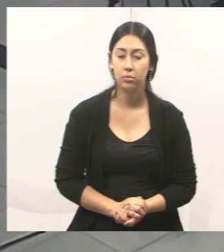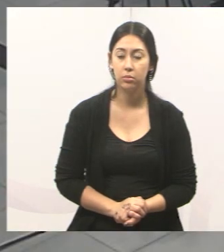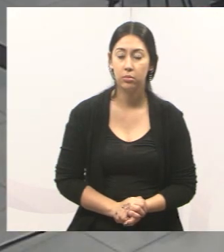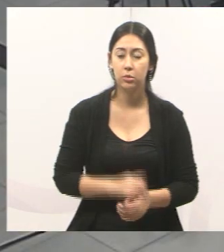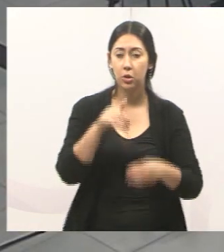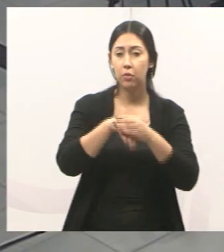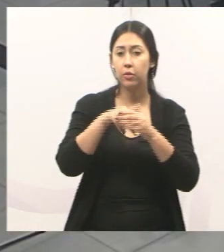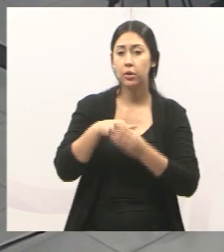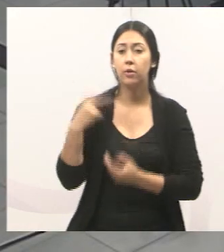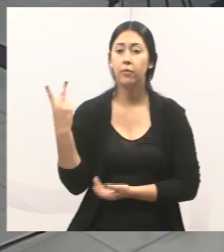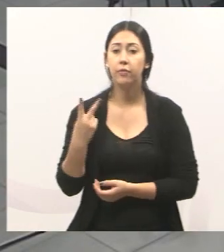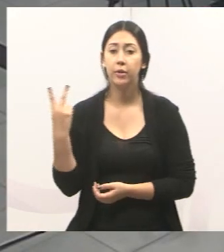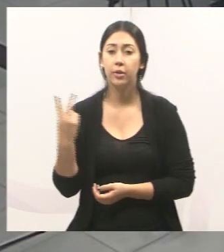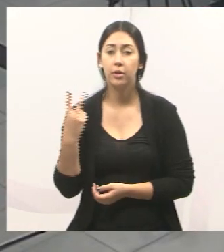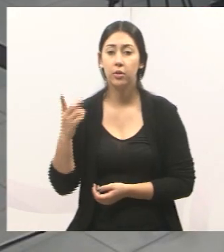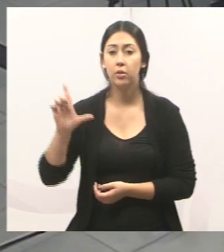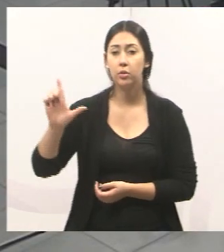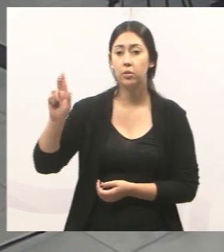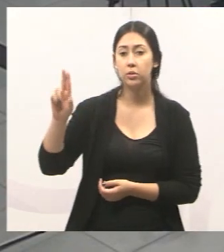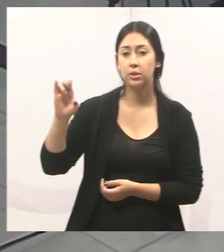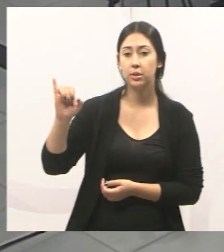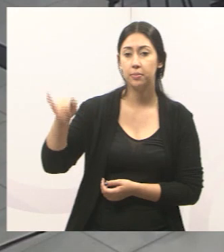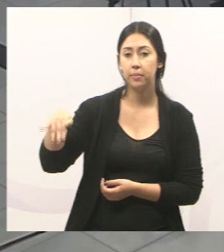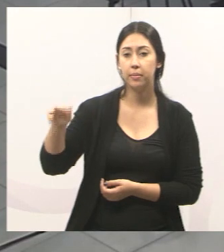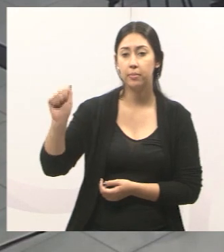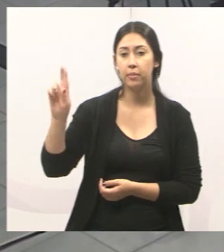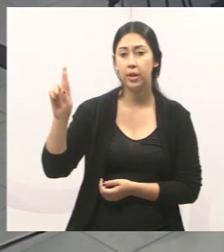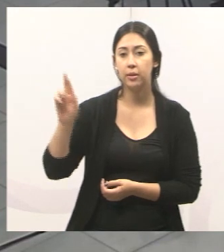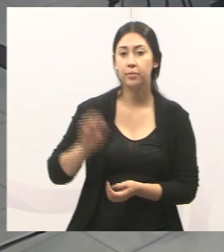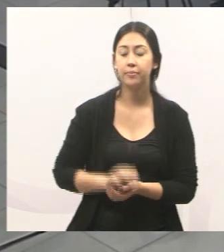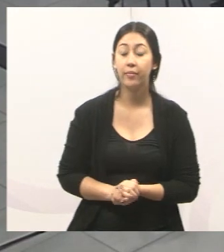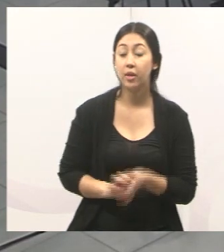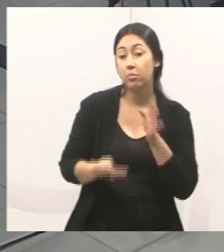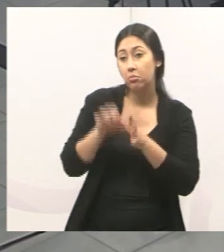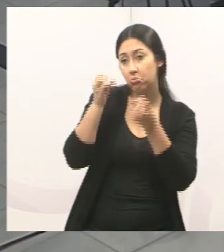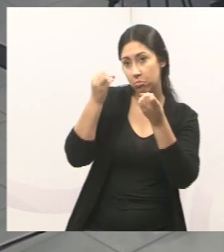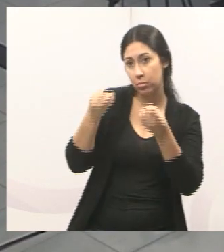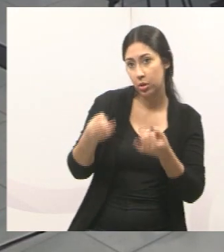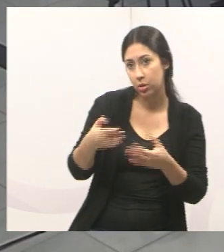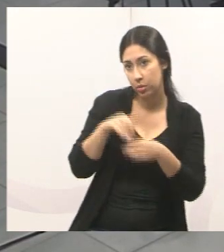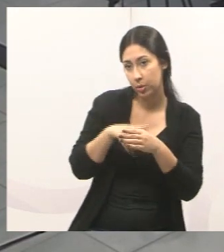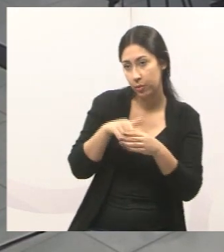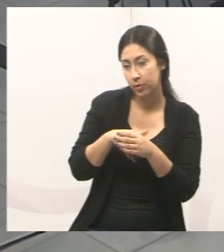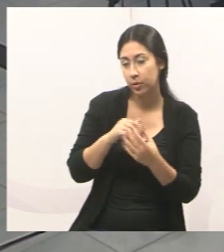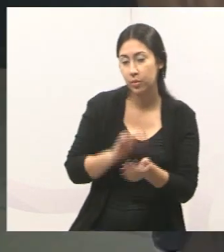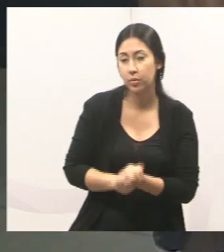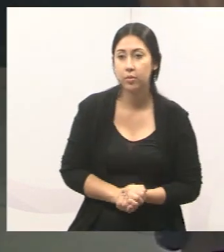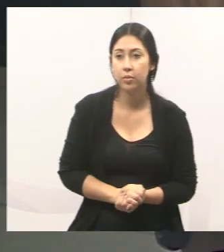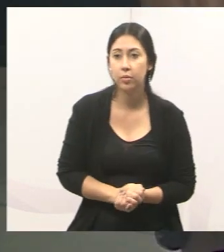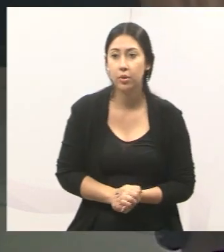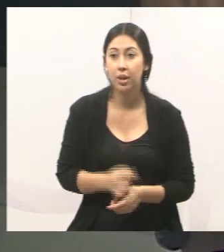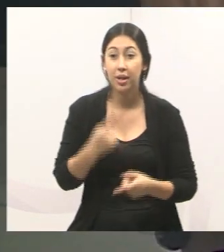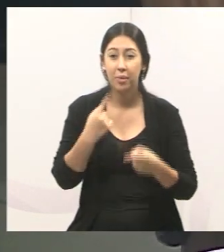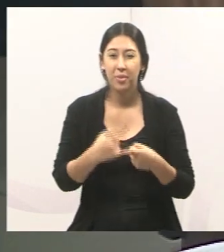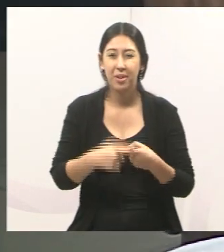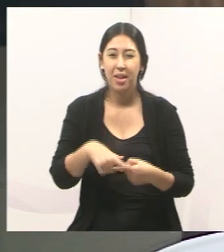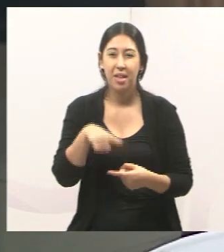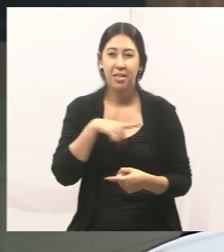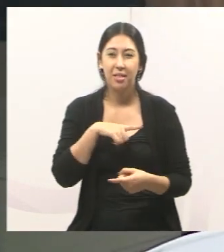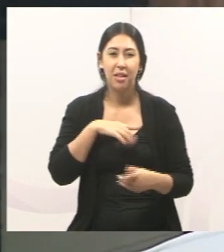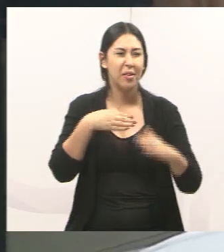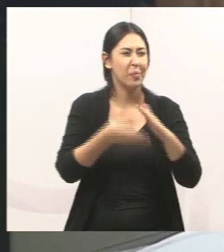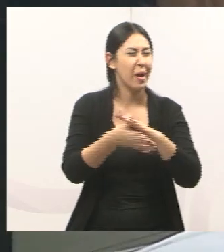Como vota a vereadora Lucimar Ponciano? Justificando meu voto, devido aos vários